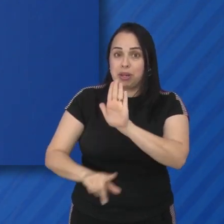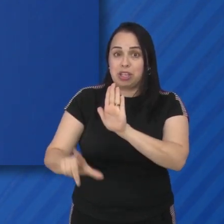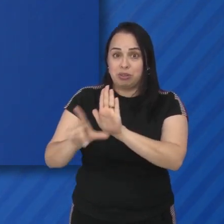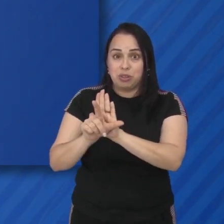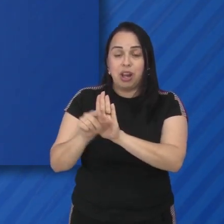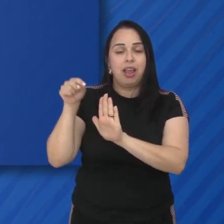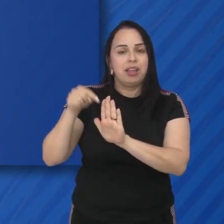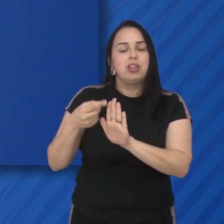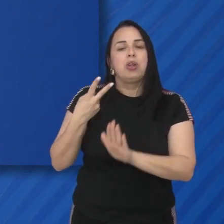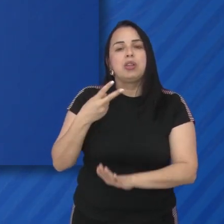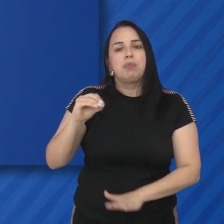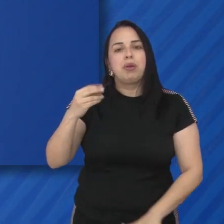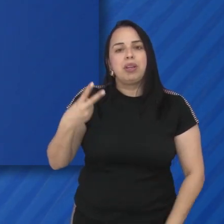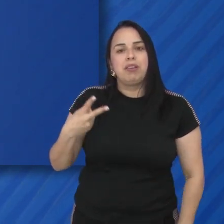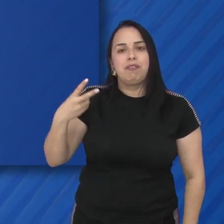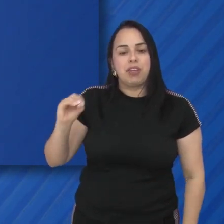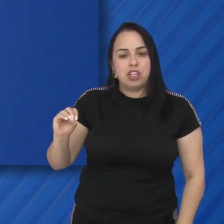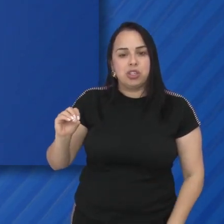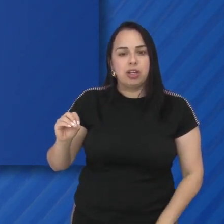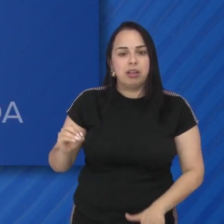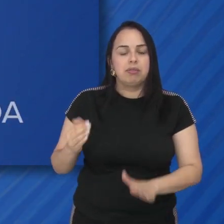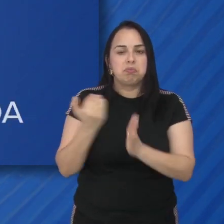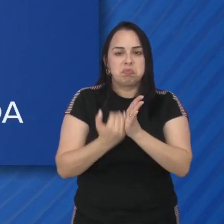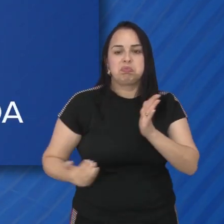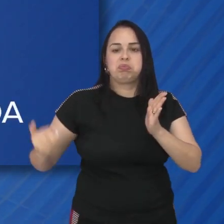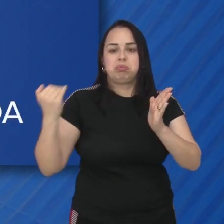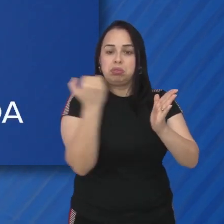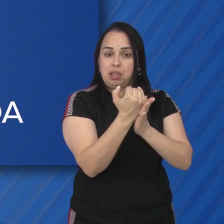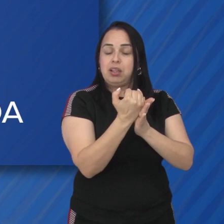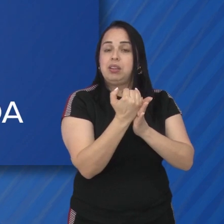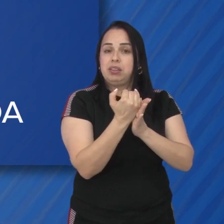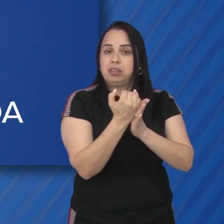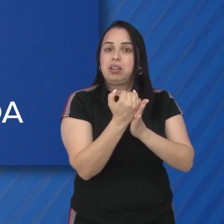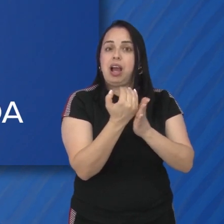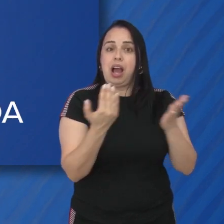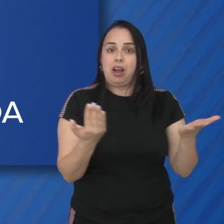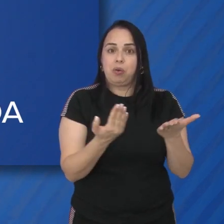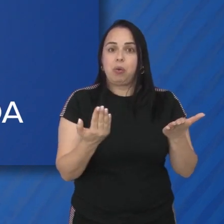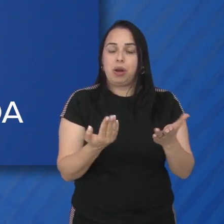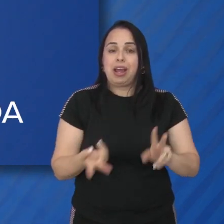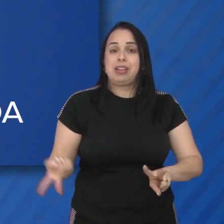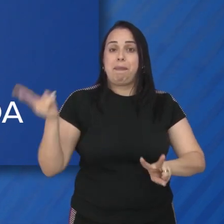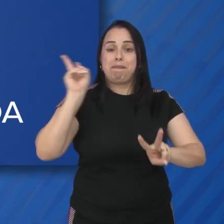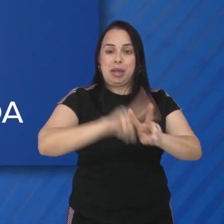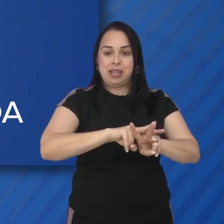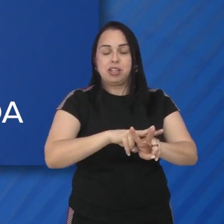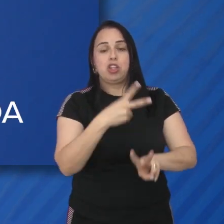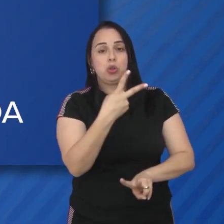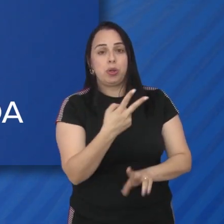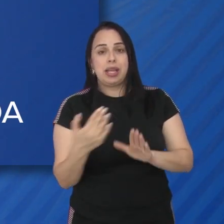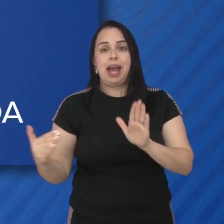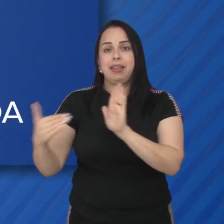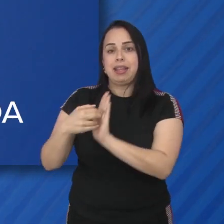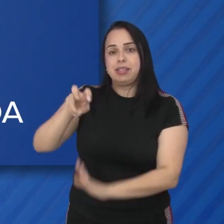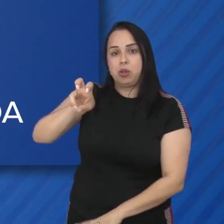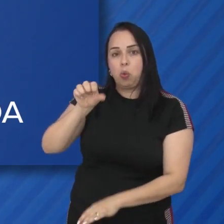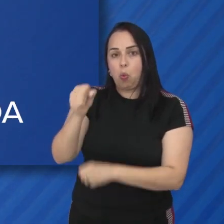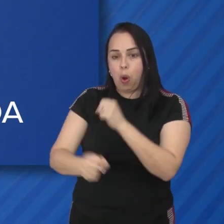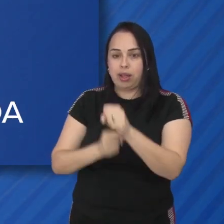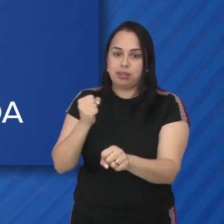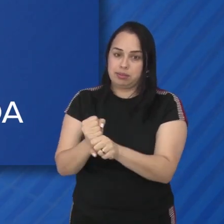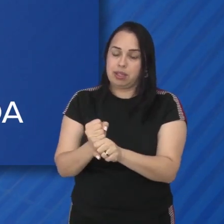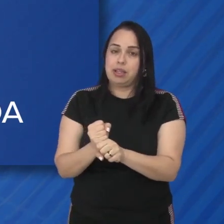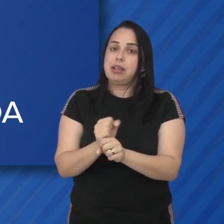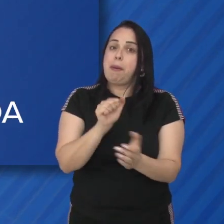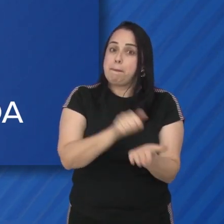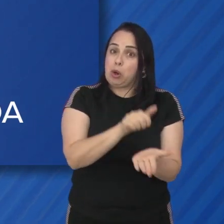uma nova lei federal, houve aumento da pena para o crime de maus tratos, que passou a ser de reclusão de 2 a